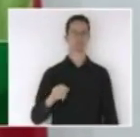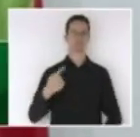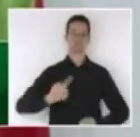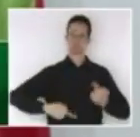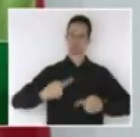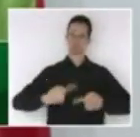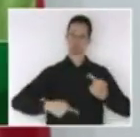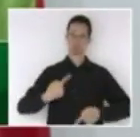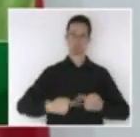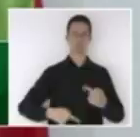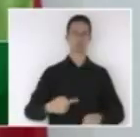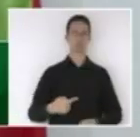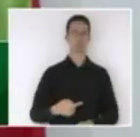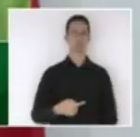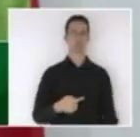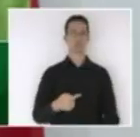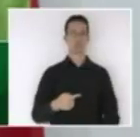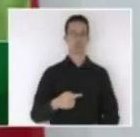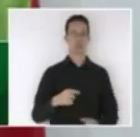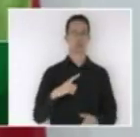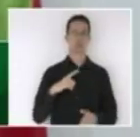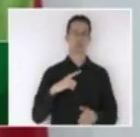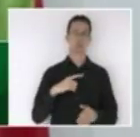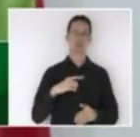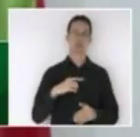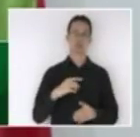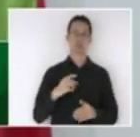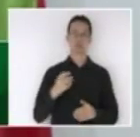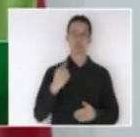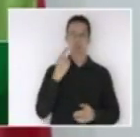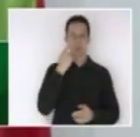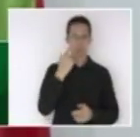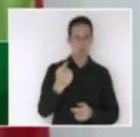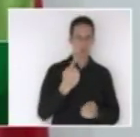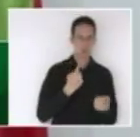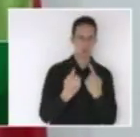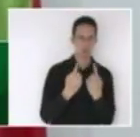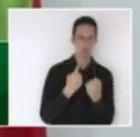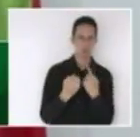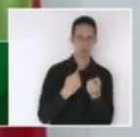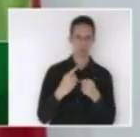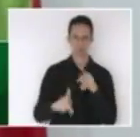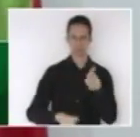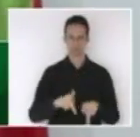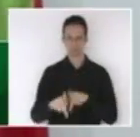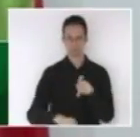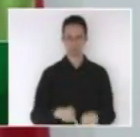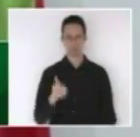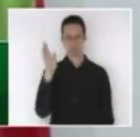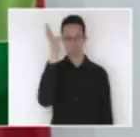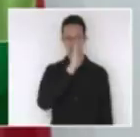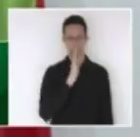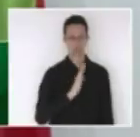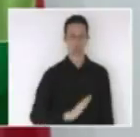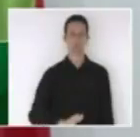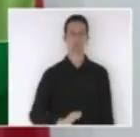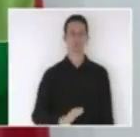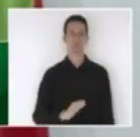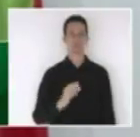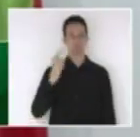escuta, de debates para envolver os brasileiros e brasileiras na construção de um novo programa para o